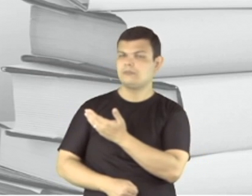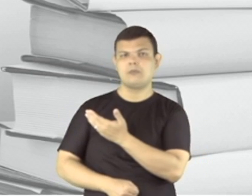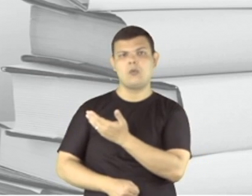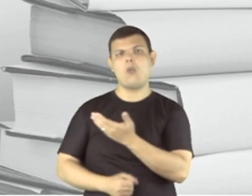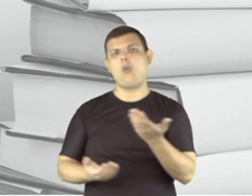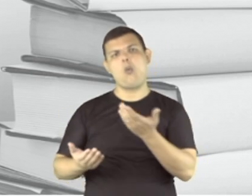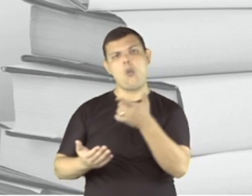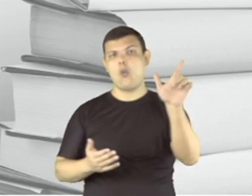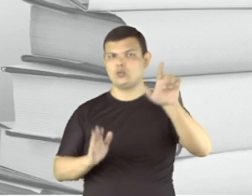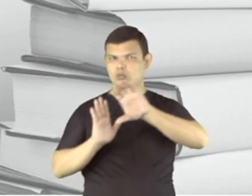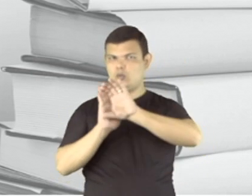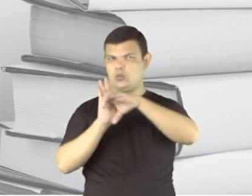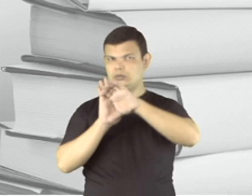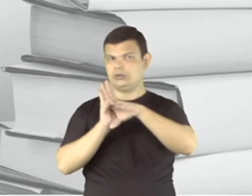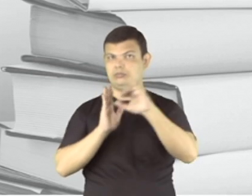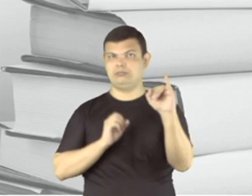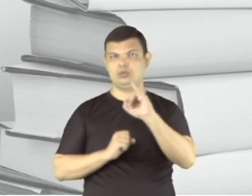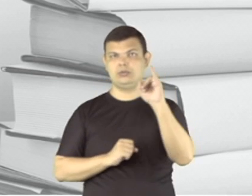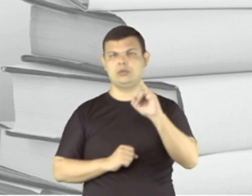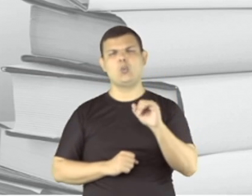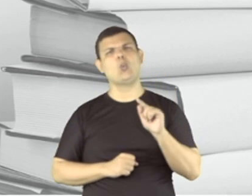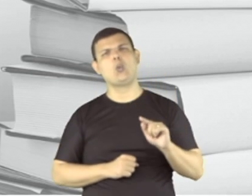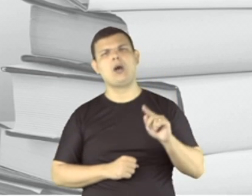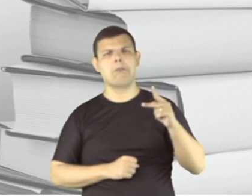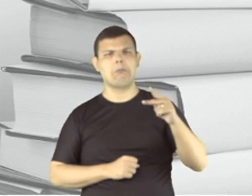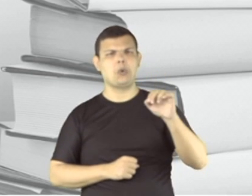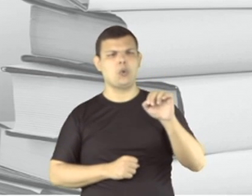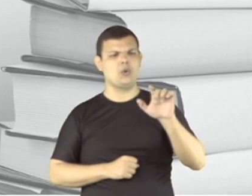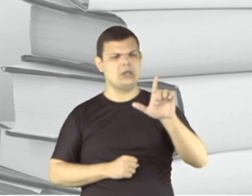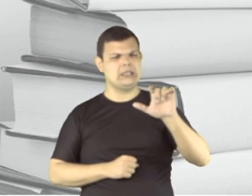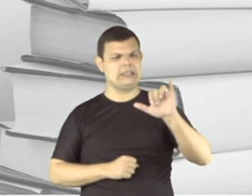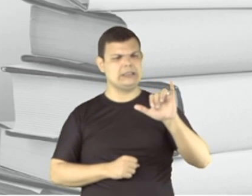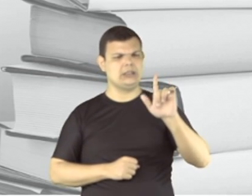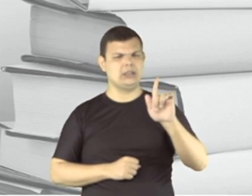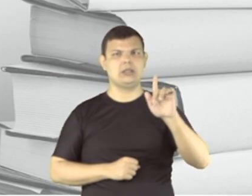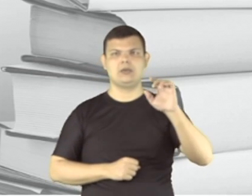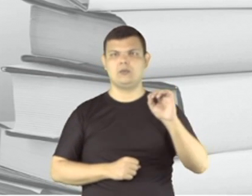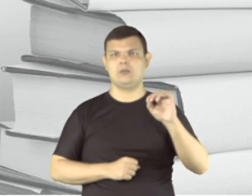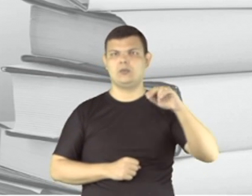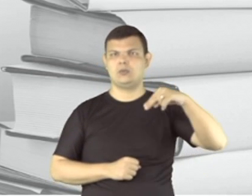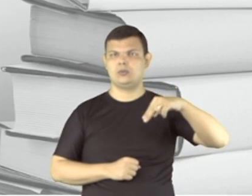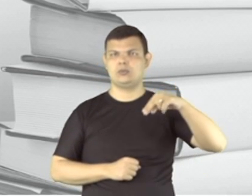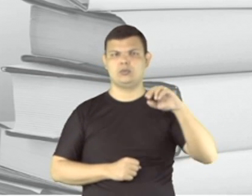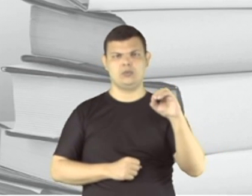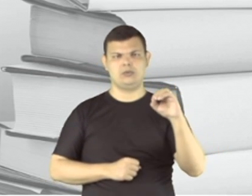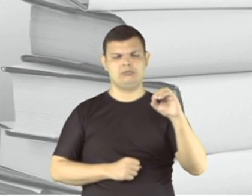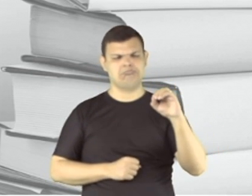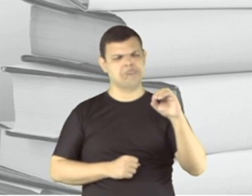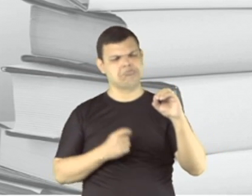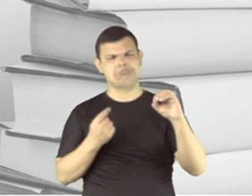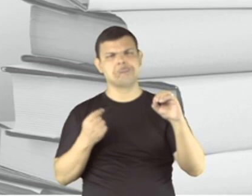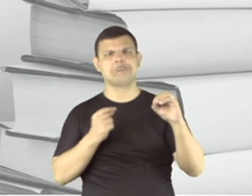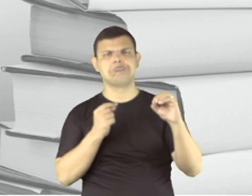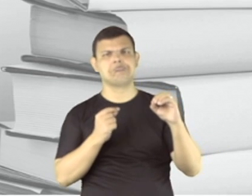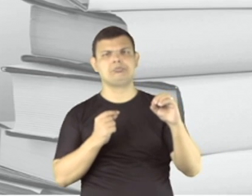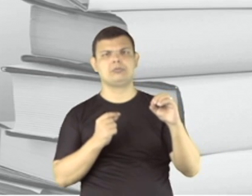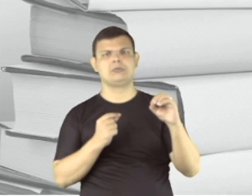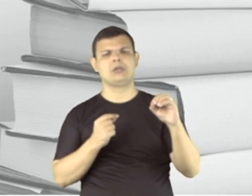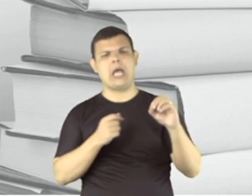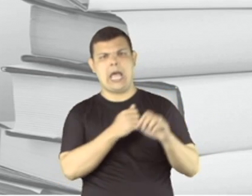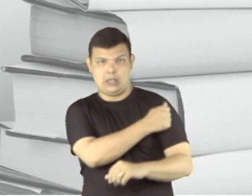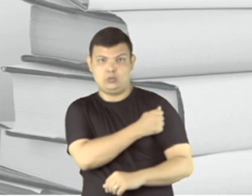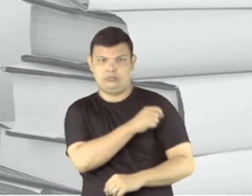Outro conceito que é importante, o que é um polígono, porque eu vou falar nisso daí também. Então, para o aluno não saber,